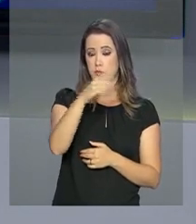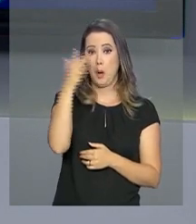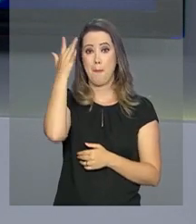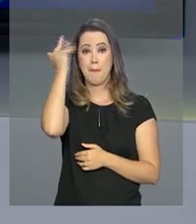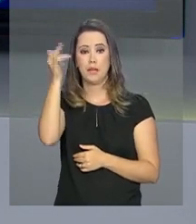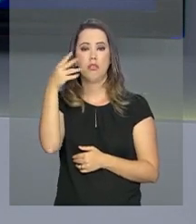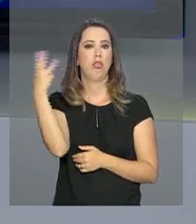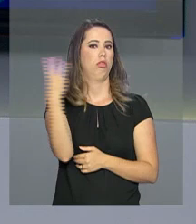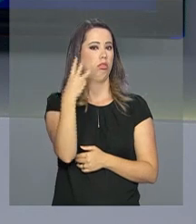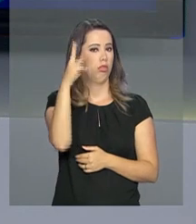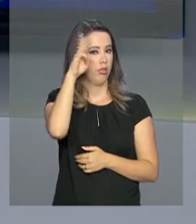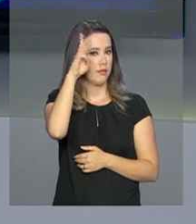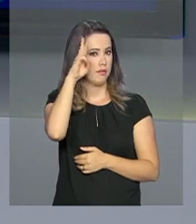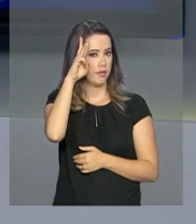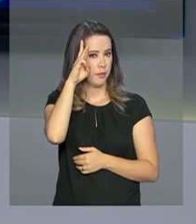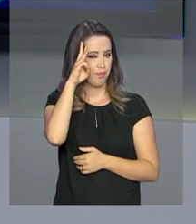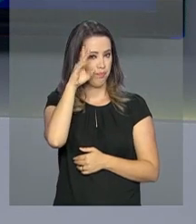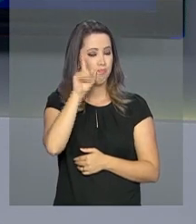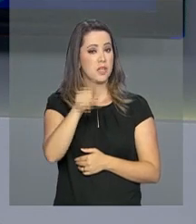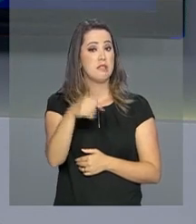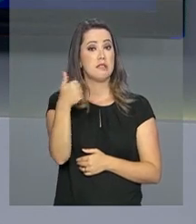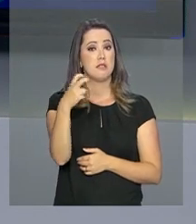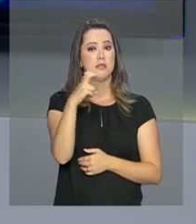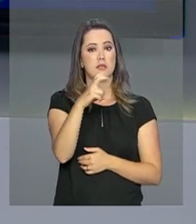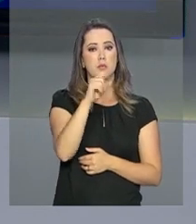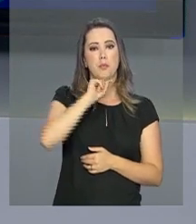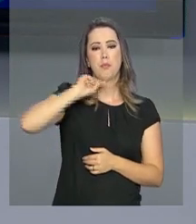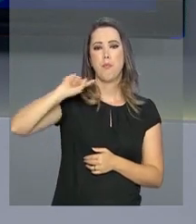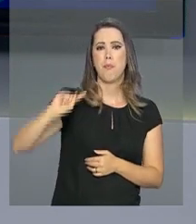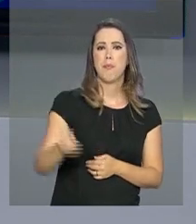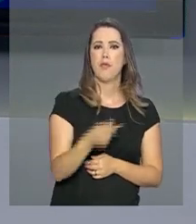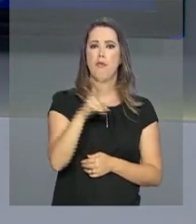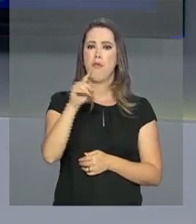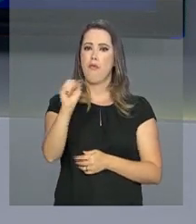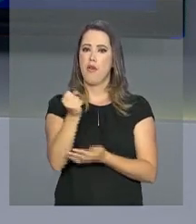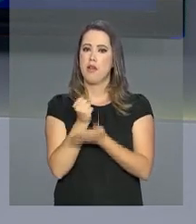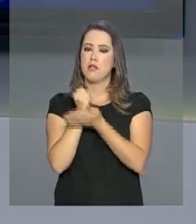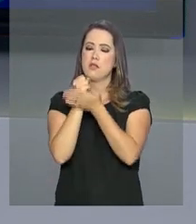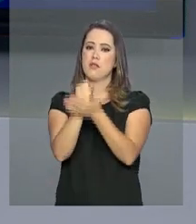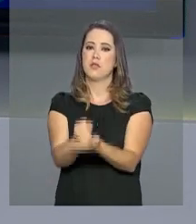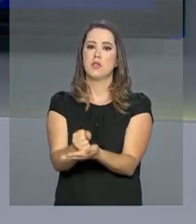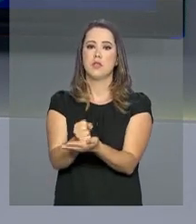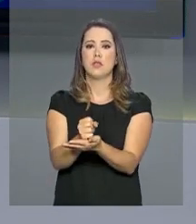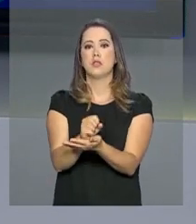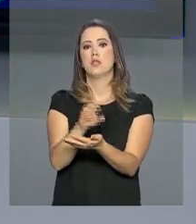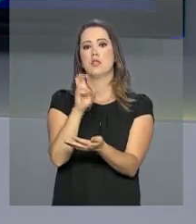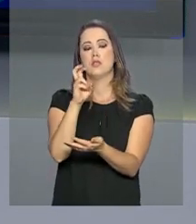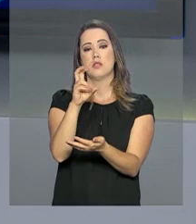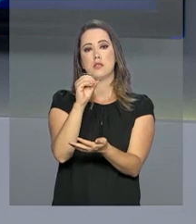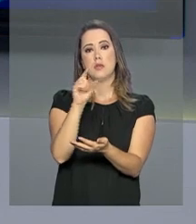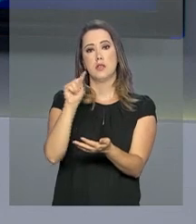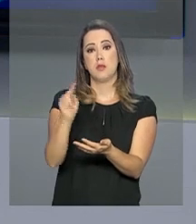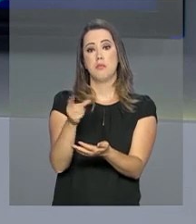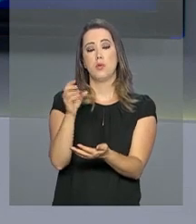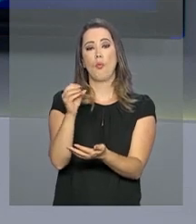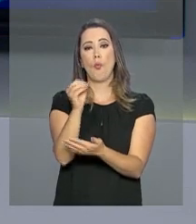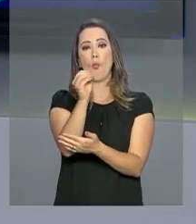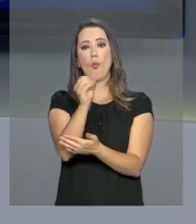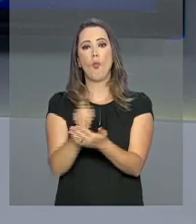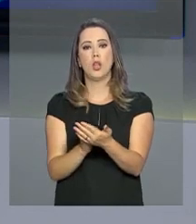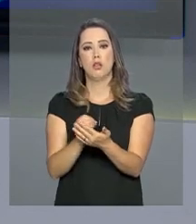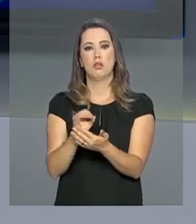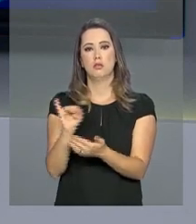de amanhã terça feira são 155 mil vagas disponíveis sendo 50 mil vagas com juro zero